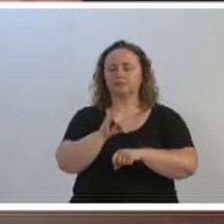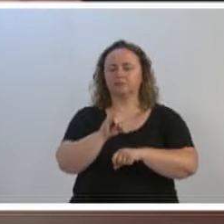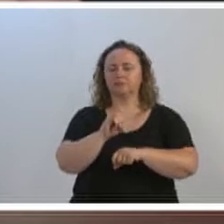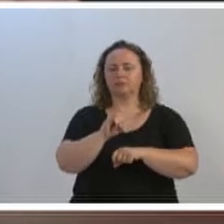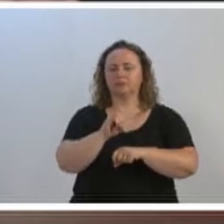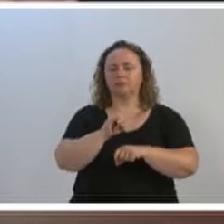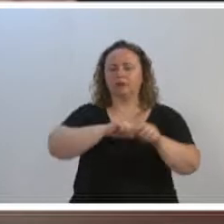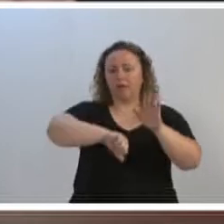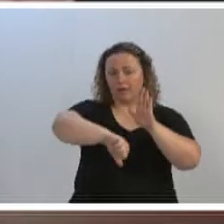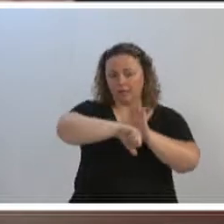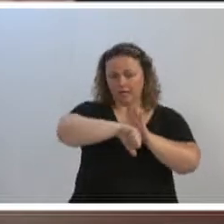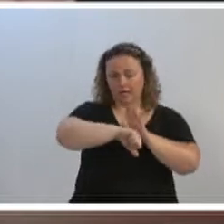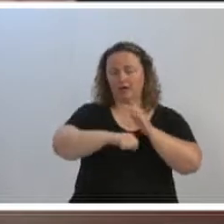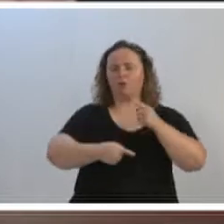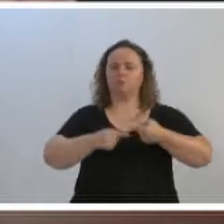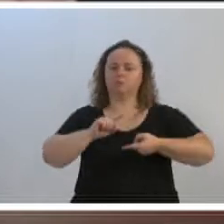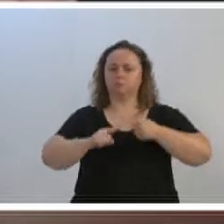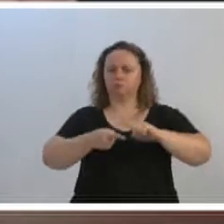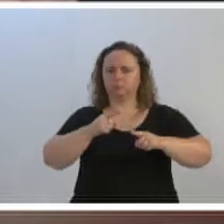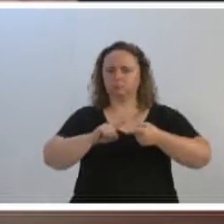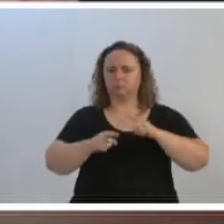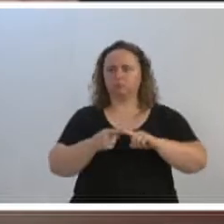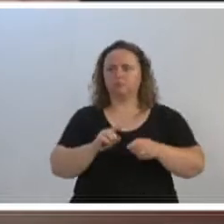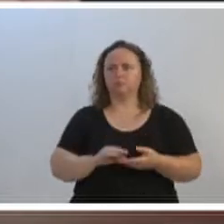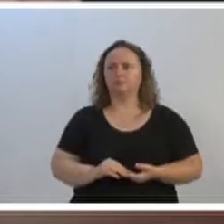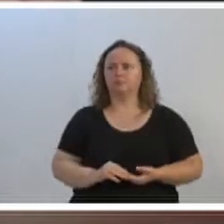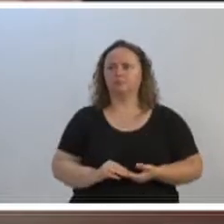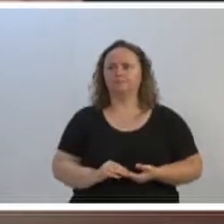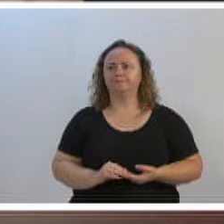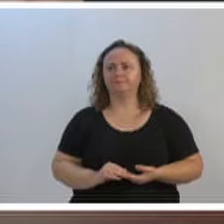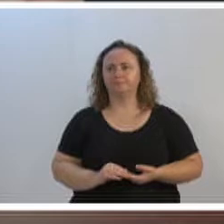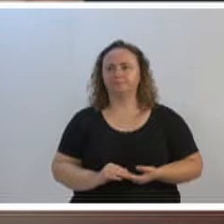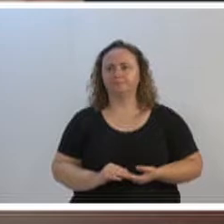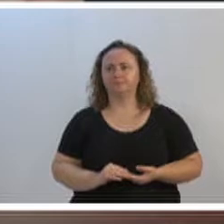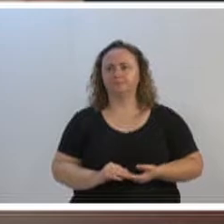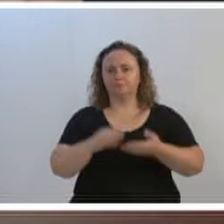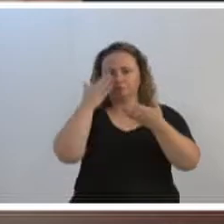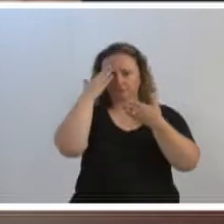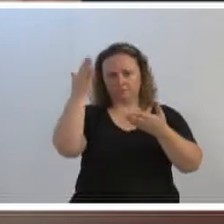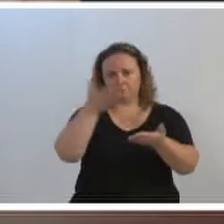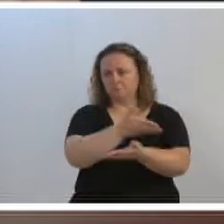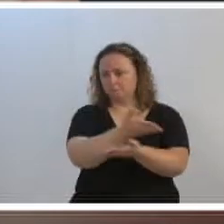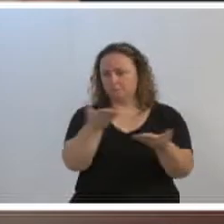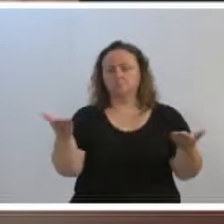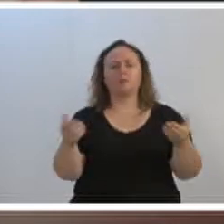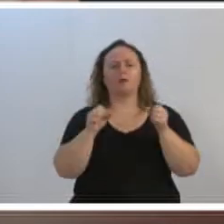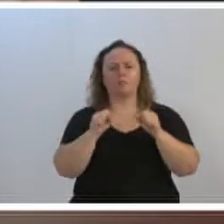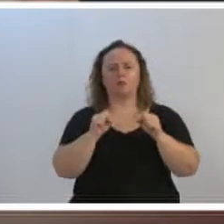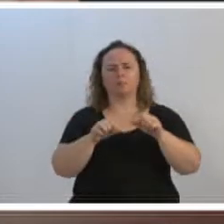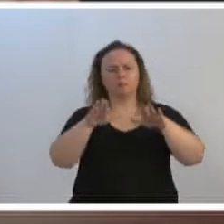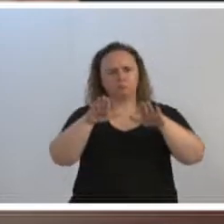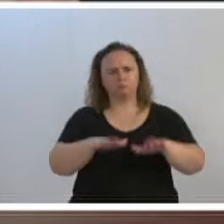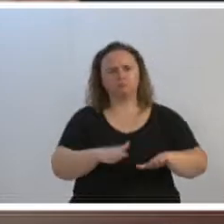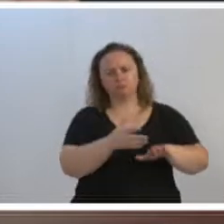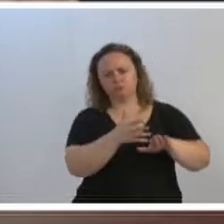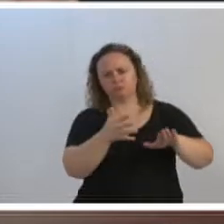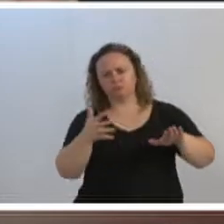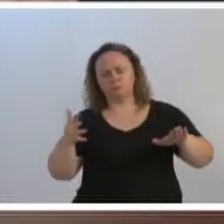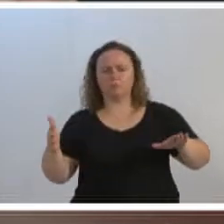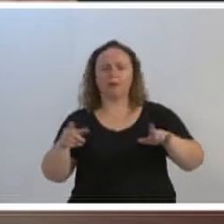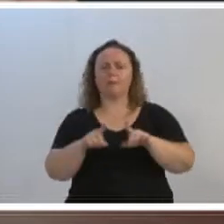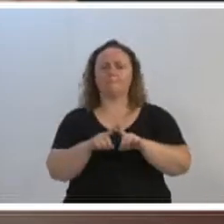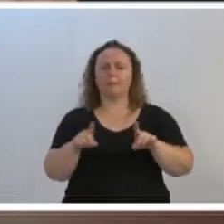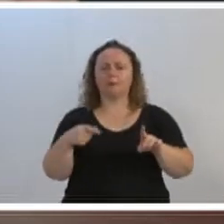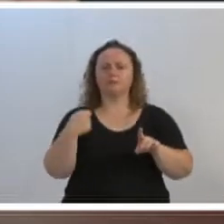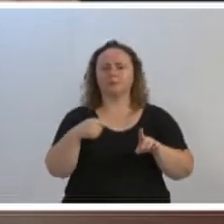o Sérgio falou. Eu quero agradecer a todos e só dizer que vocês podem permanecer durante toda a sessão, só que nós precisamos